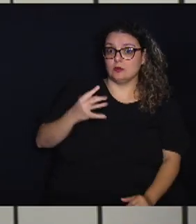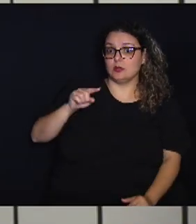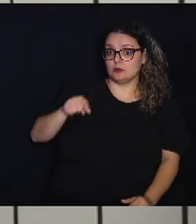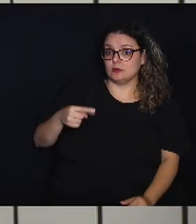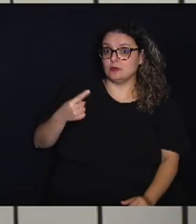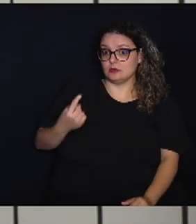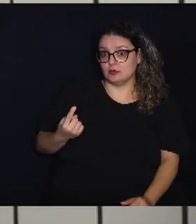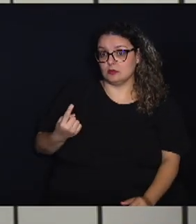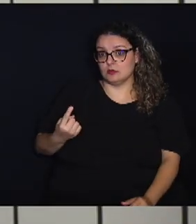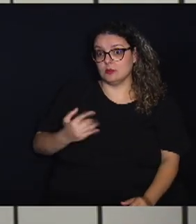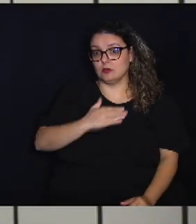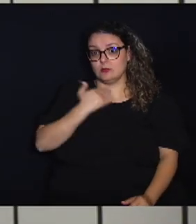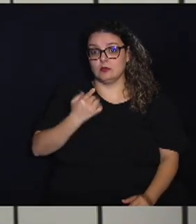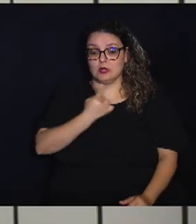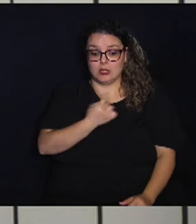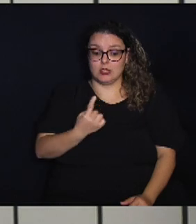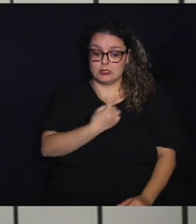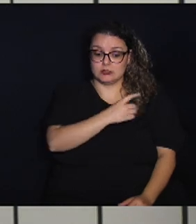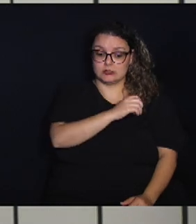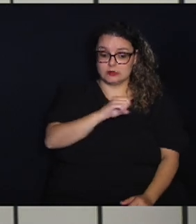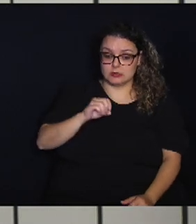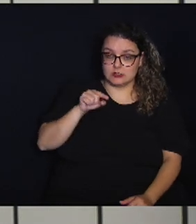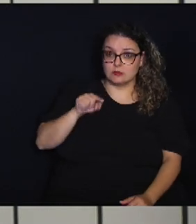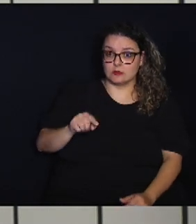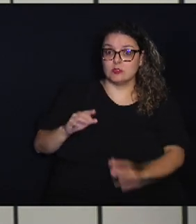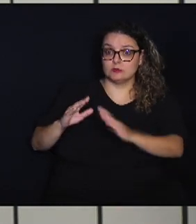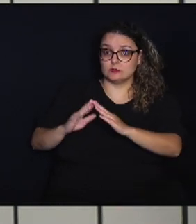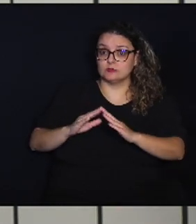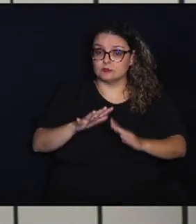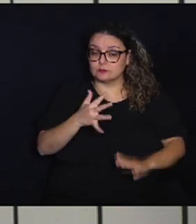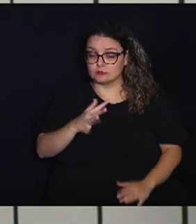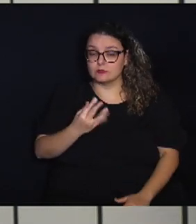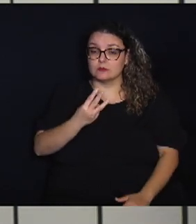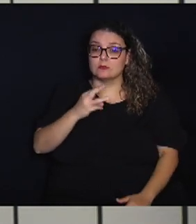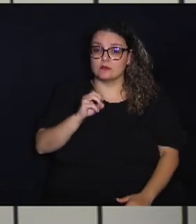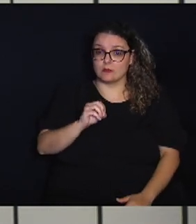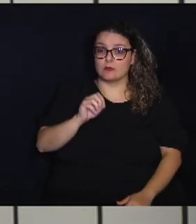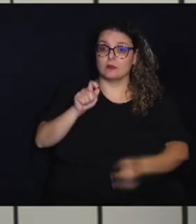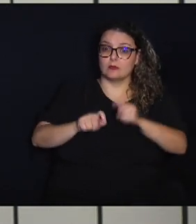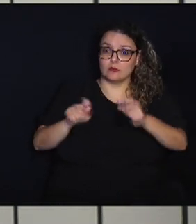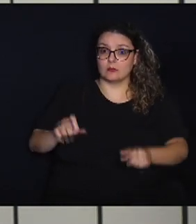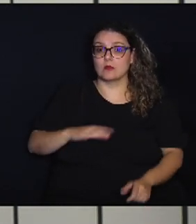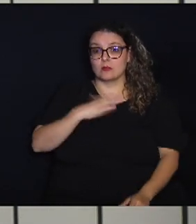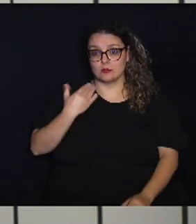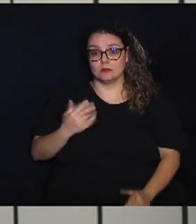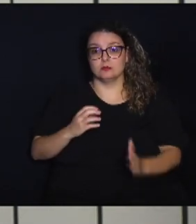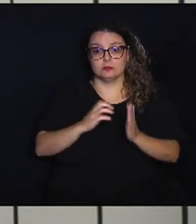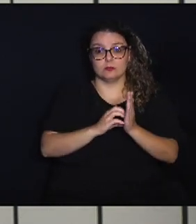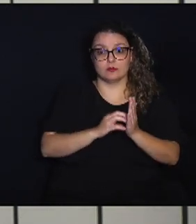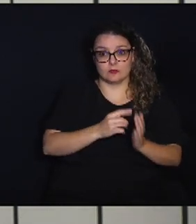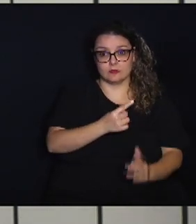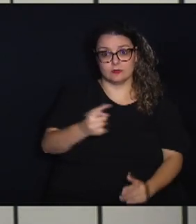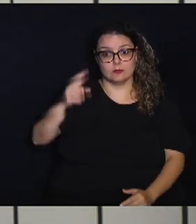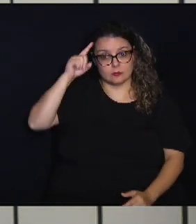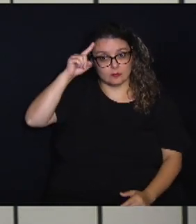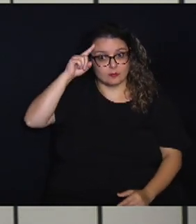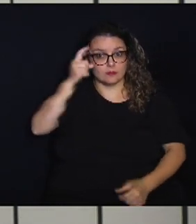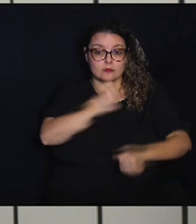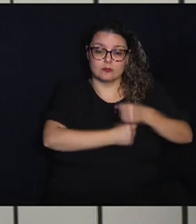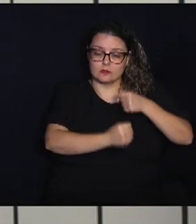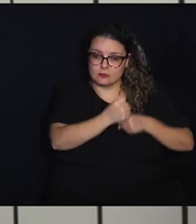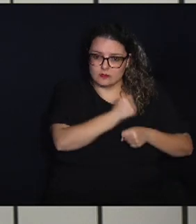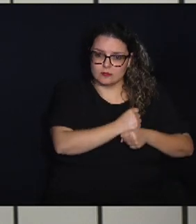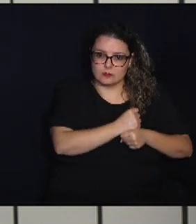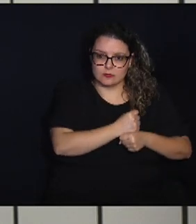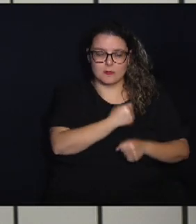100 mil habitantes. Mas cerca de 30 pessoas morreram de AIDS por dia no ano passado. É